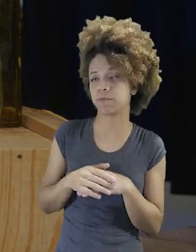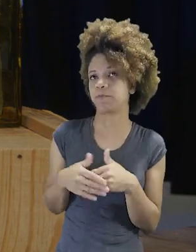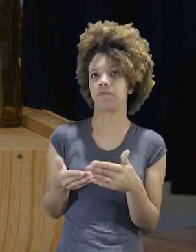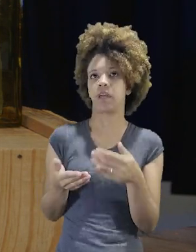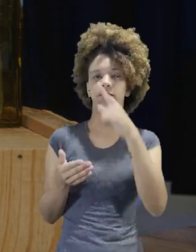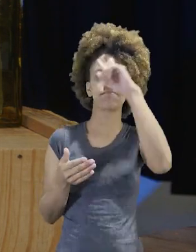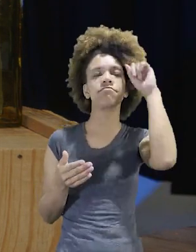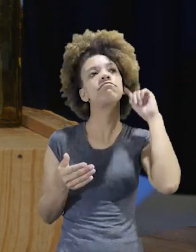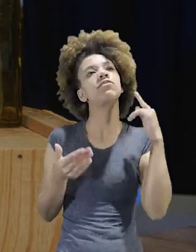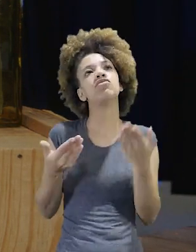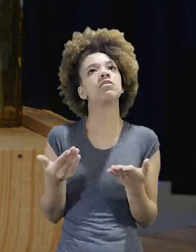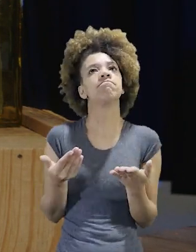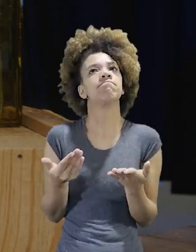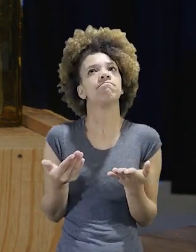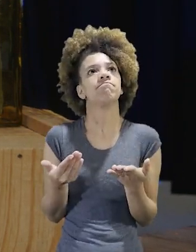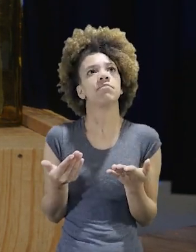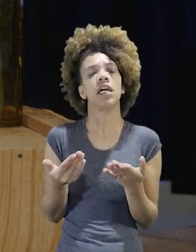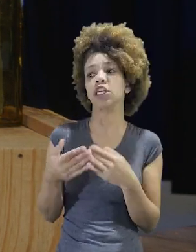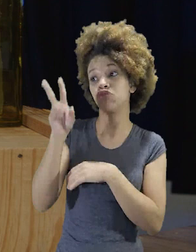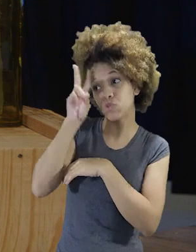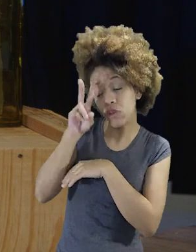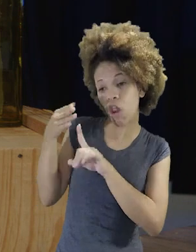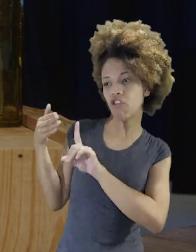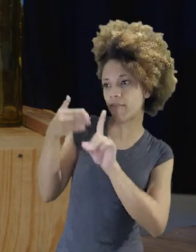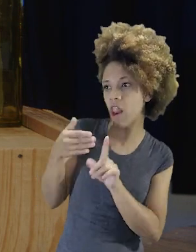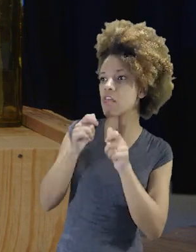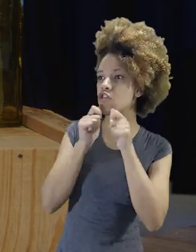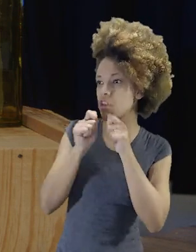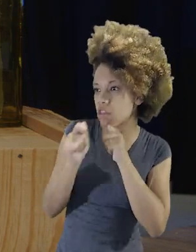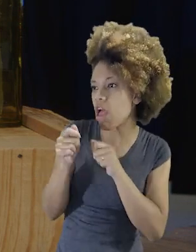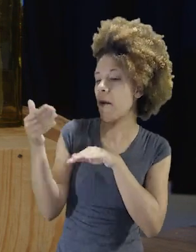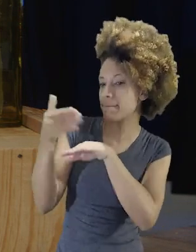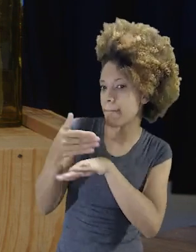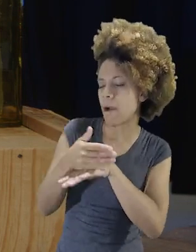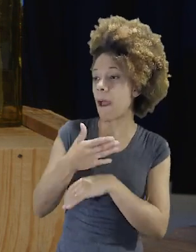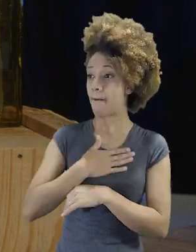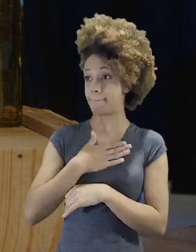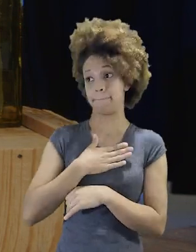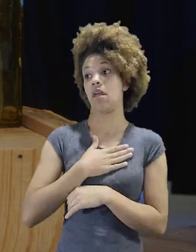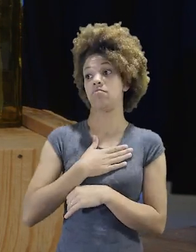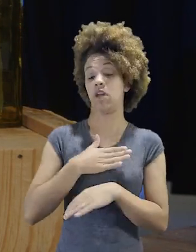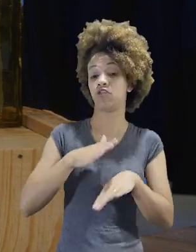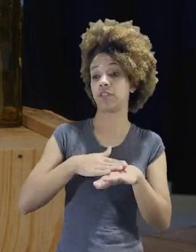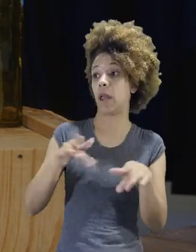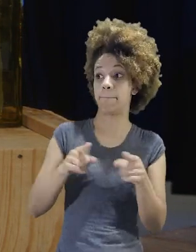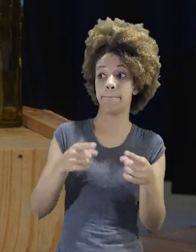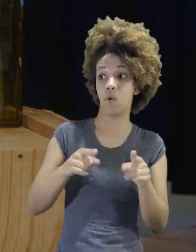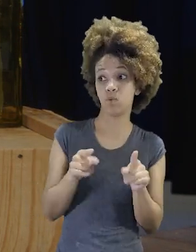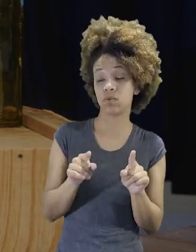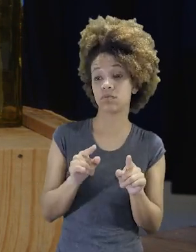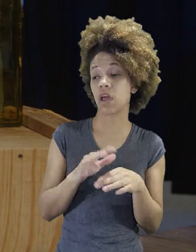né de de de de de de historiadores de jornalista assim a minha coisa de fazer